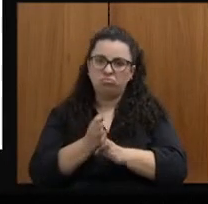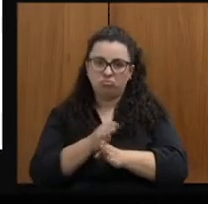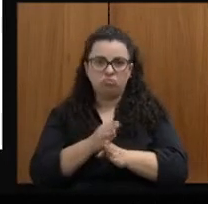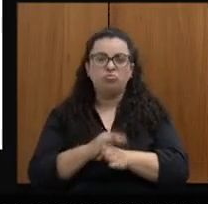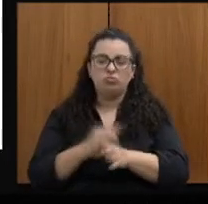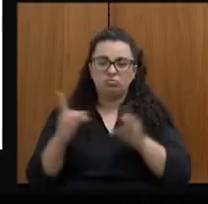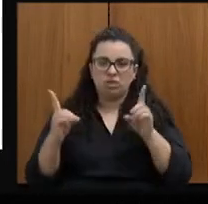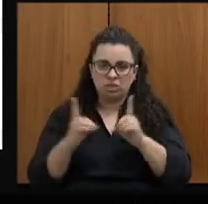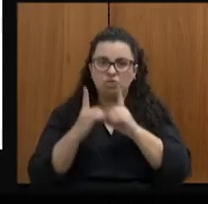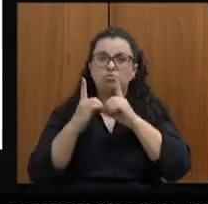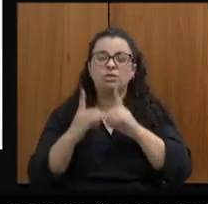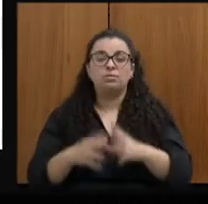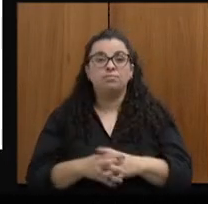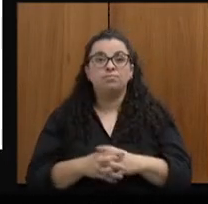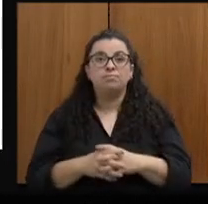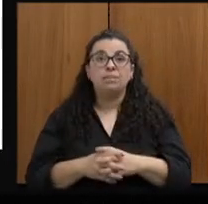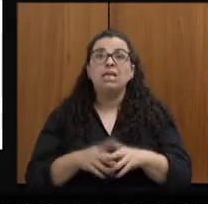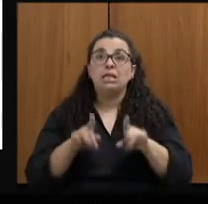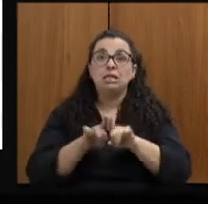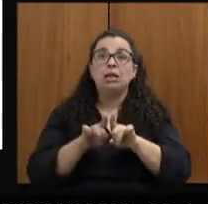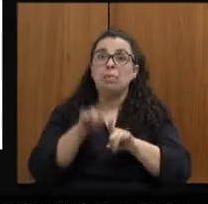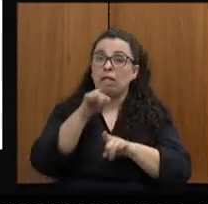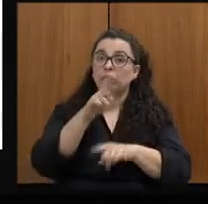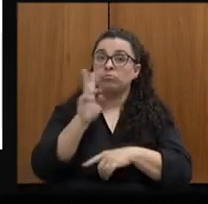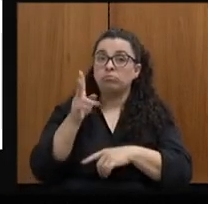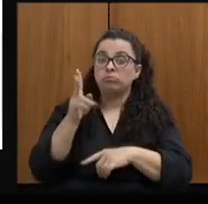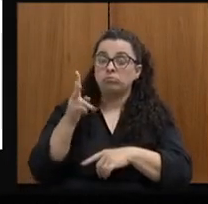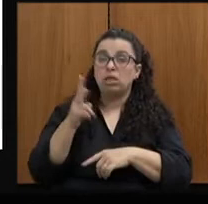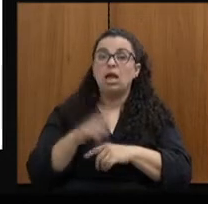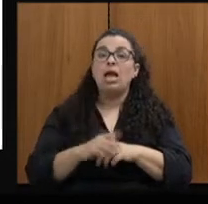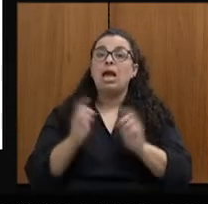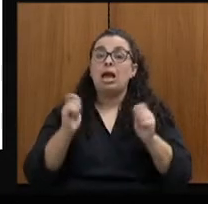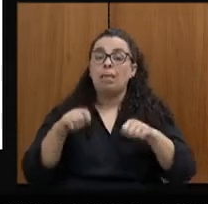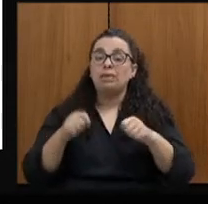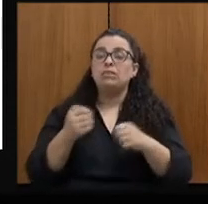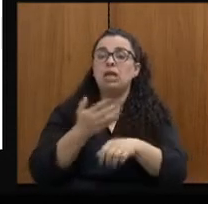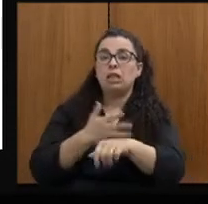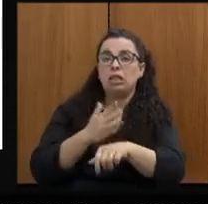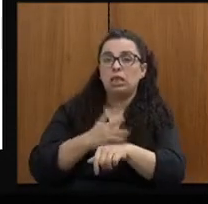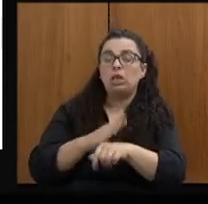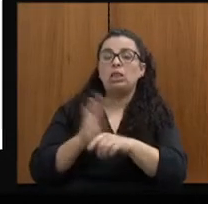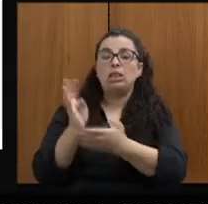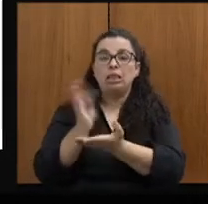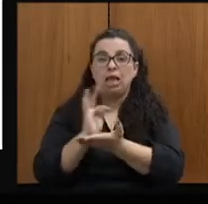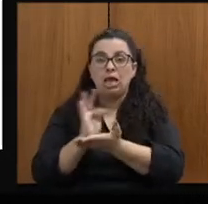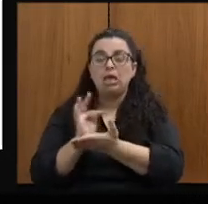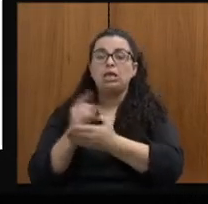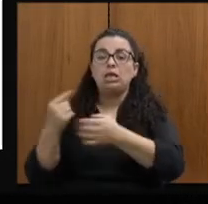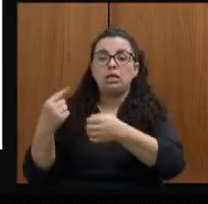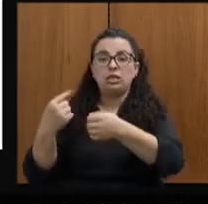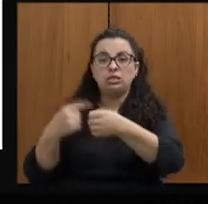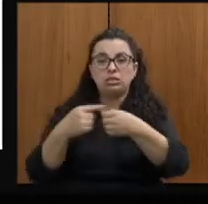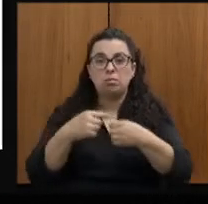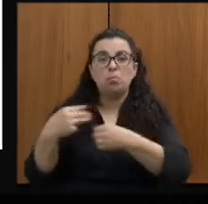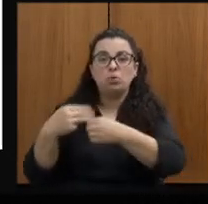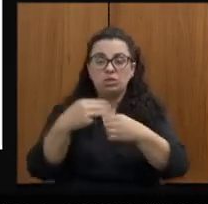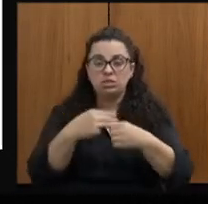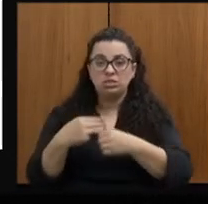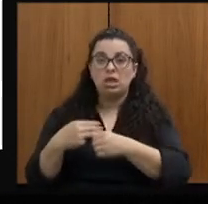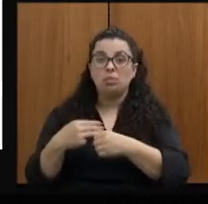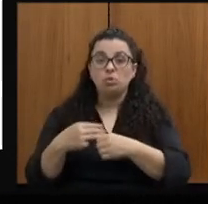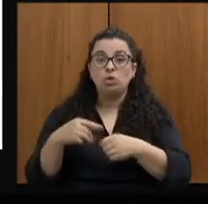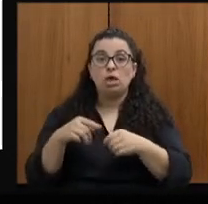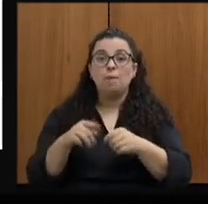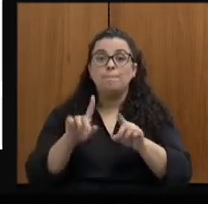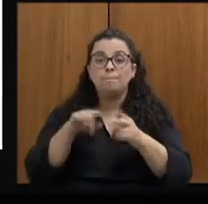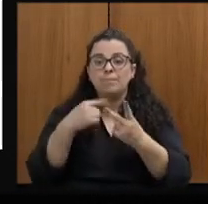E também o CERN faz capacitação técnica aos municípios e articulação em rede dos municípios. Que é isso? Os municípios